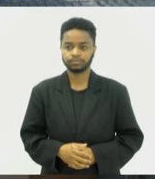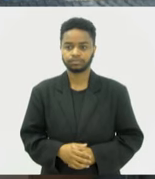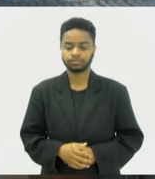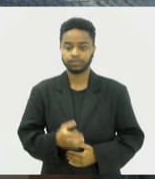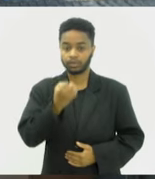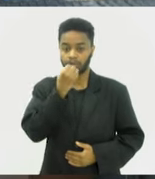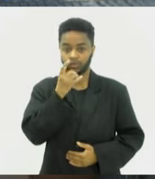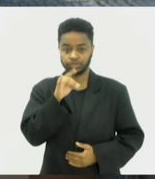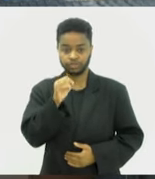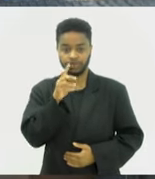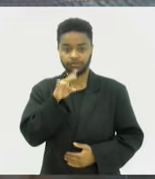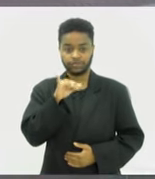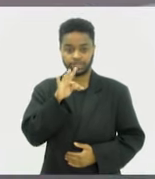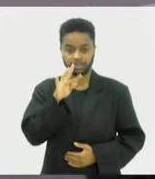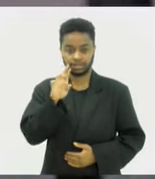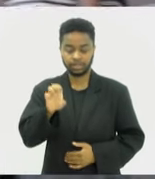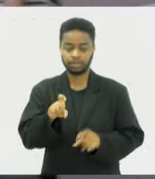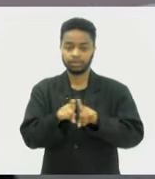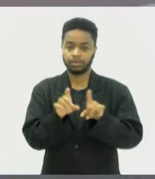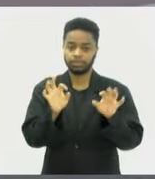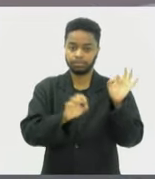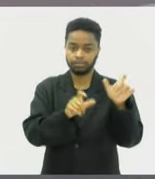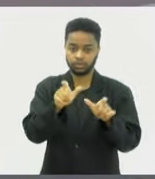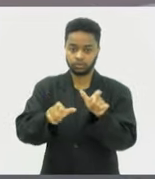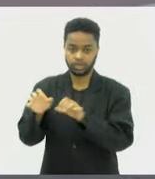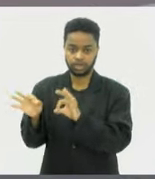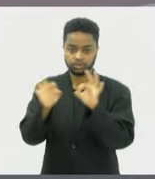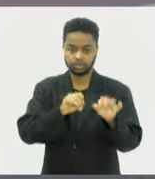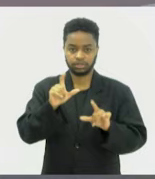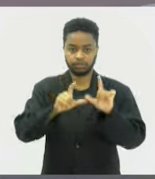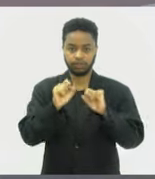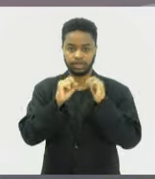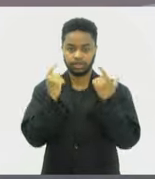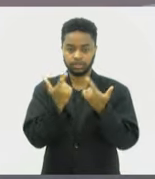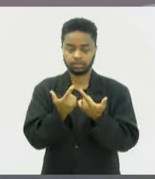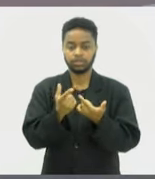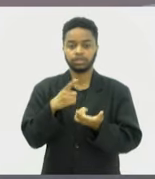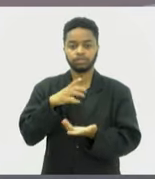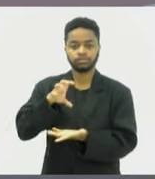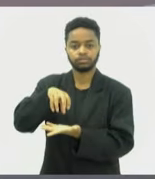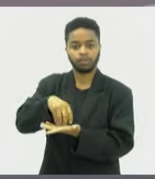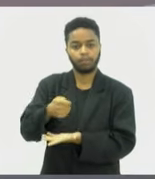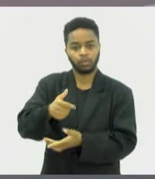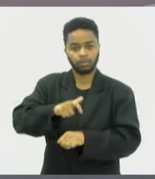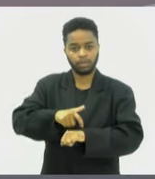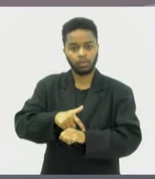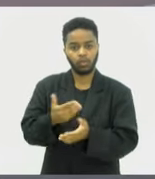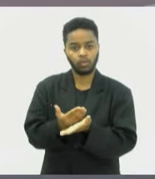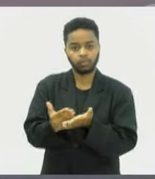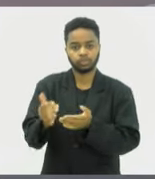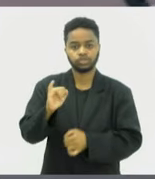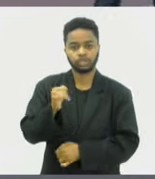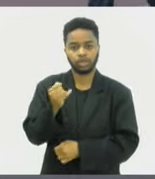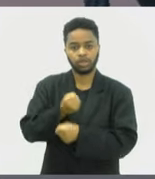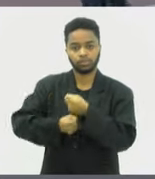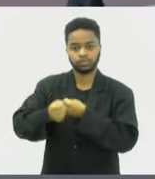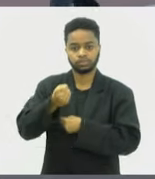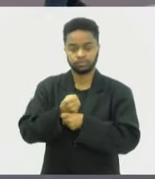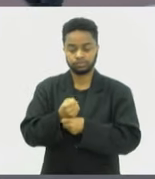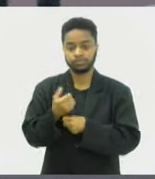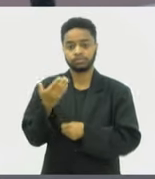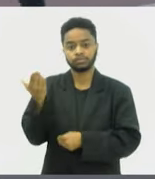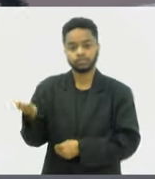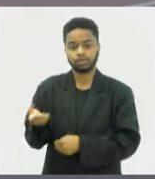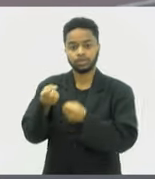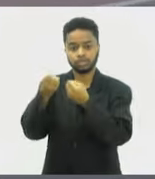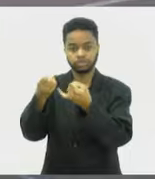Bom dia, Vicente. Bom dia a todos que acompanham a TV Alerj. Esse centro, que tem pouco tempo, né, foi inaugurado em janeiro do ano passado. Para falar um pouquinho sobre esse